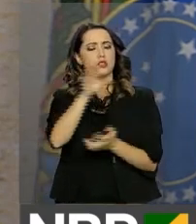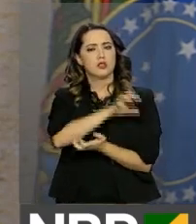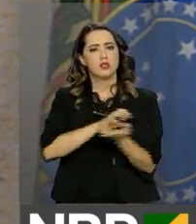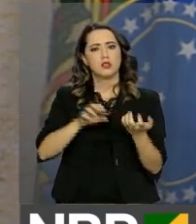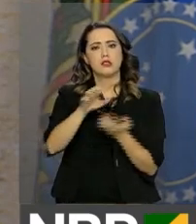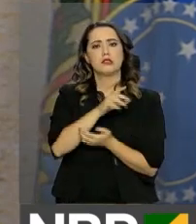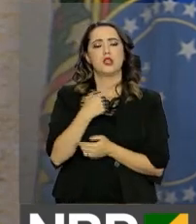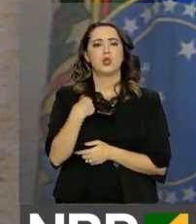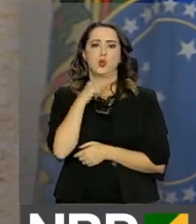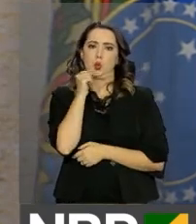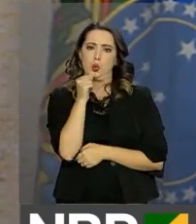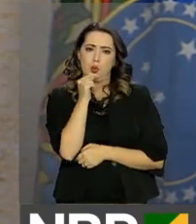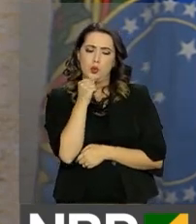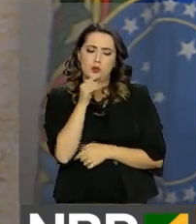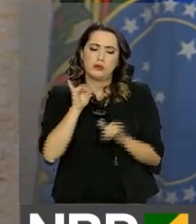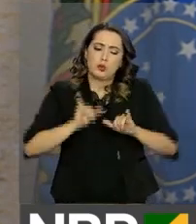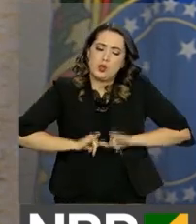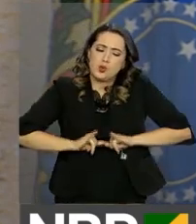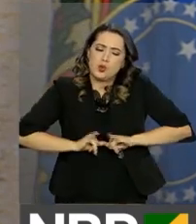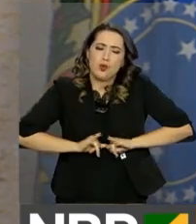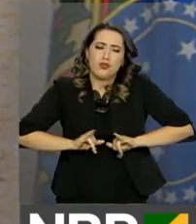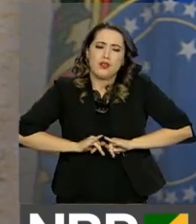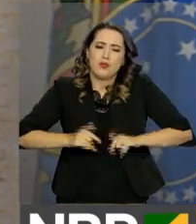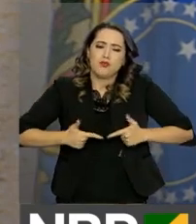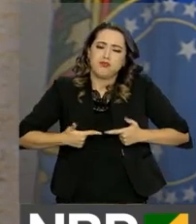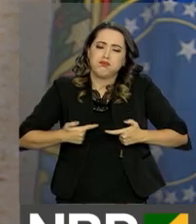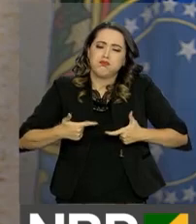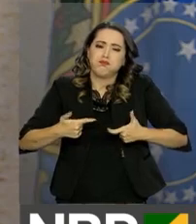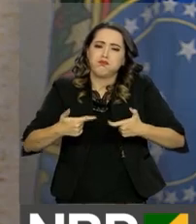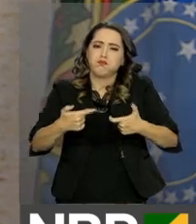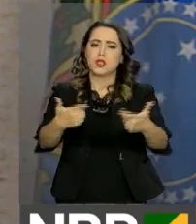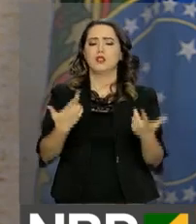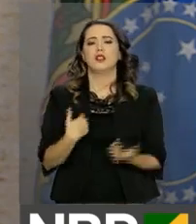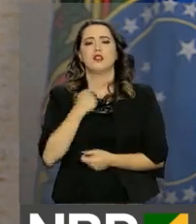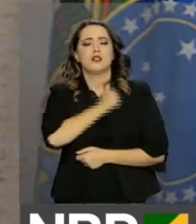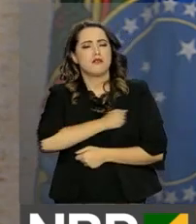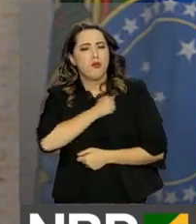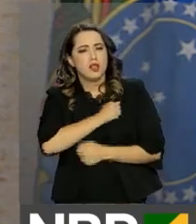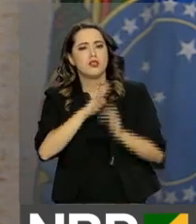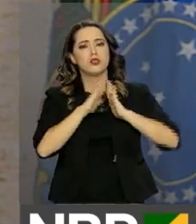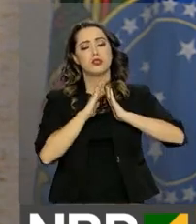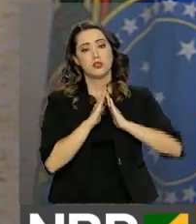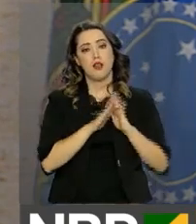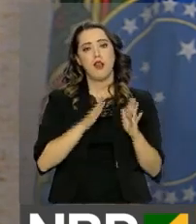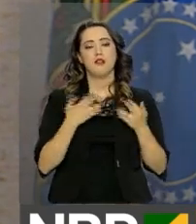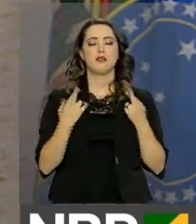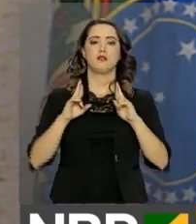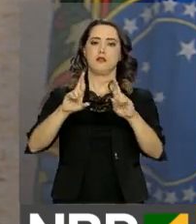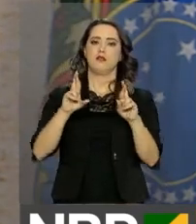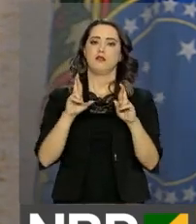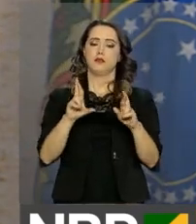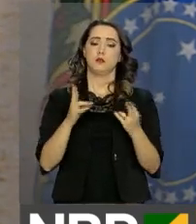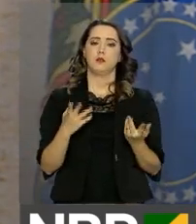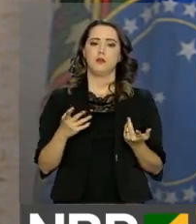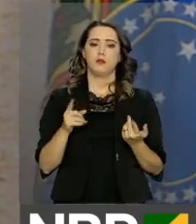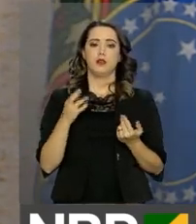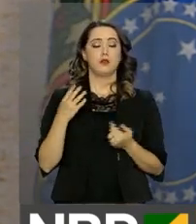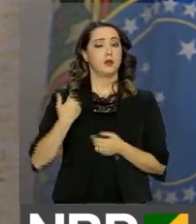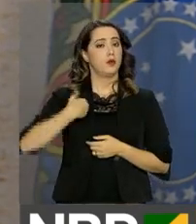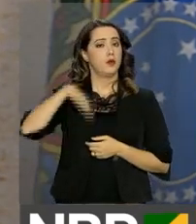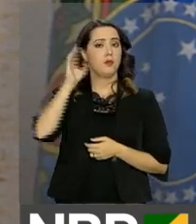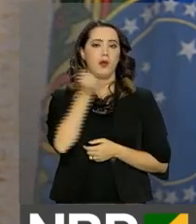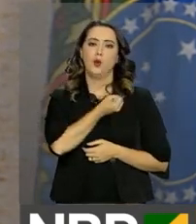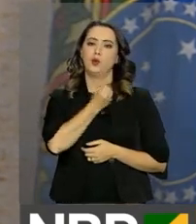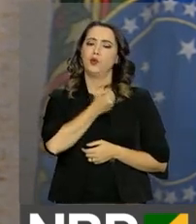as incertezas e os sofrimentos do conflito, a saudade de casa, não é? E espero que o maior número